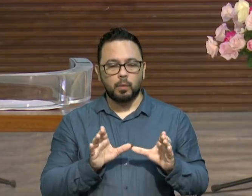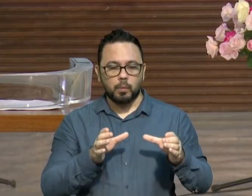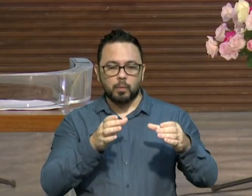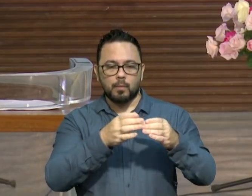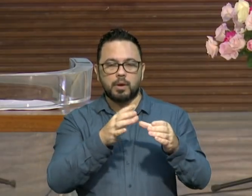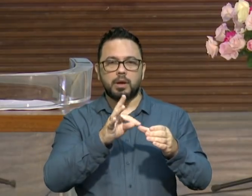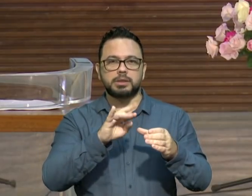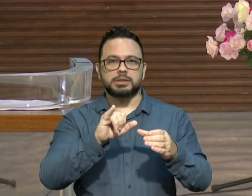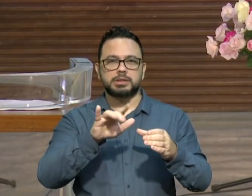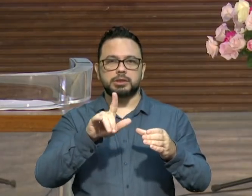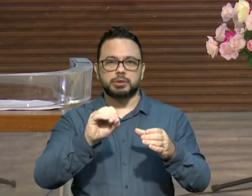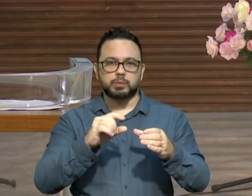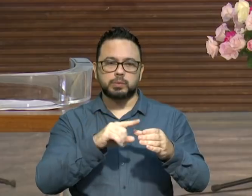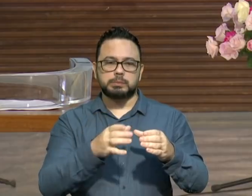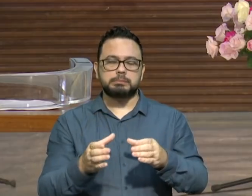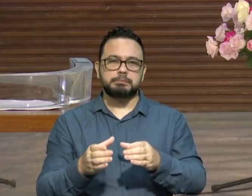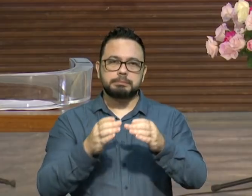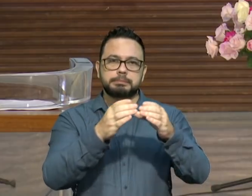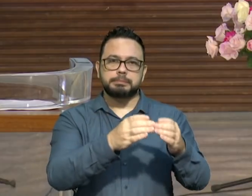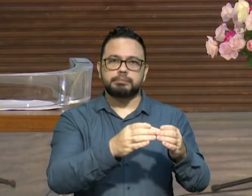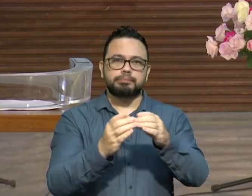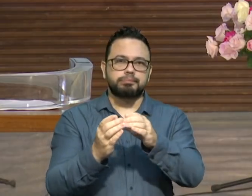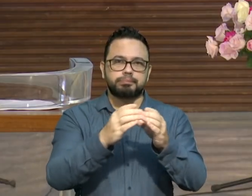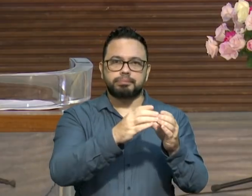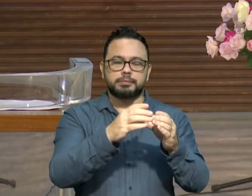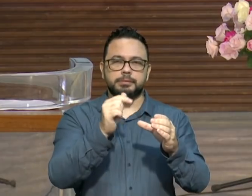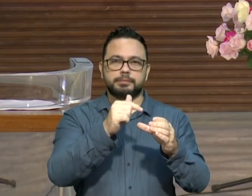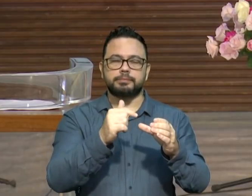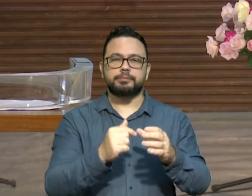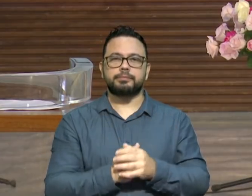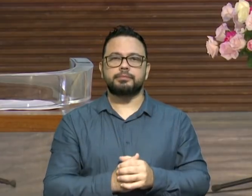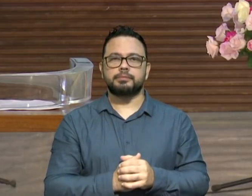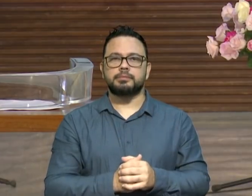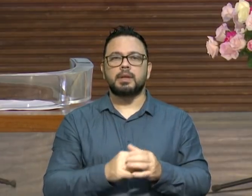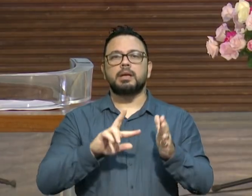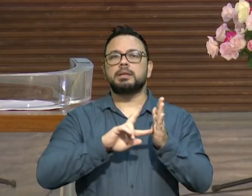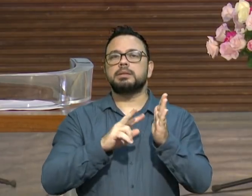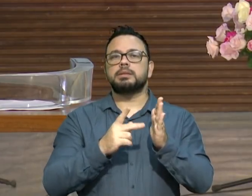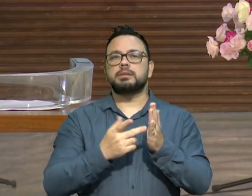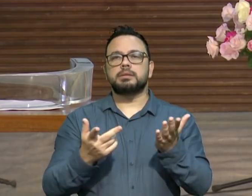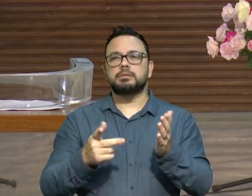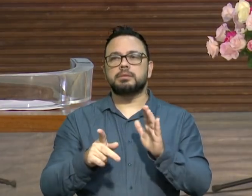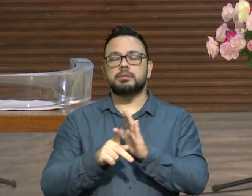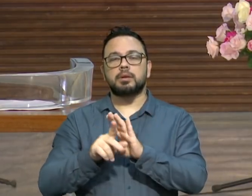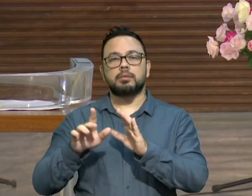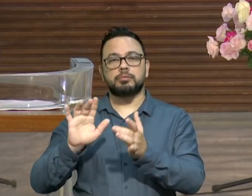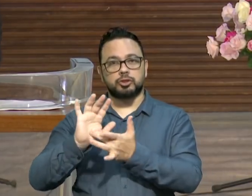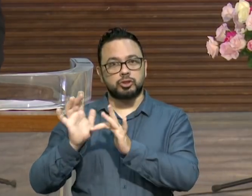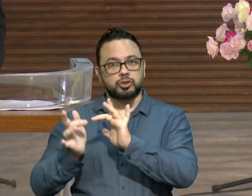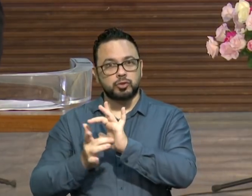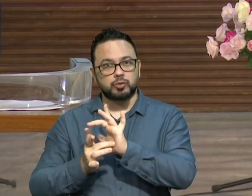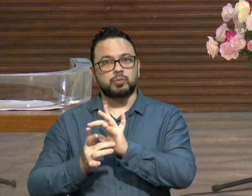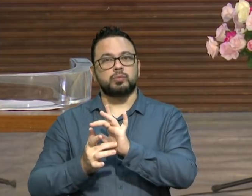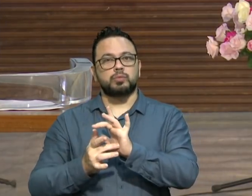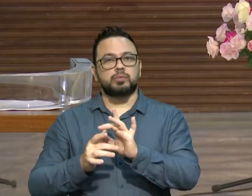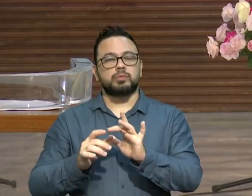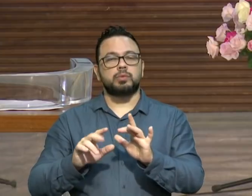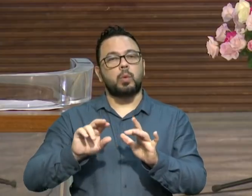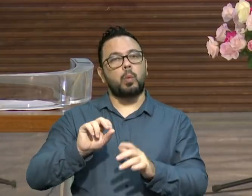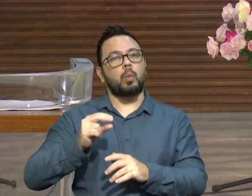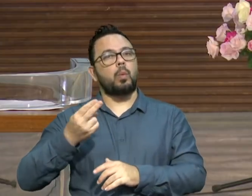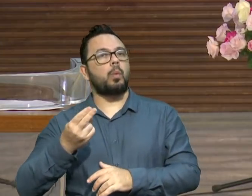Didi cevada o tipo e ficava Jesus Cristo as Primícias ou a